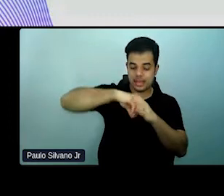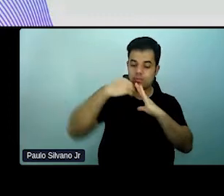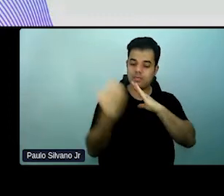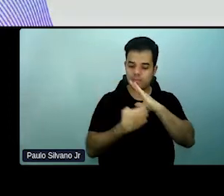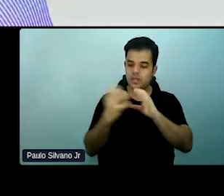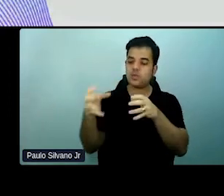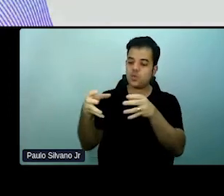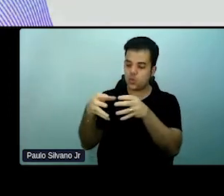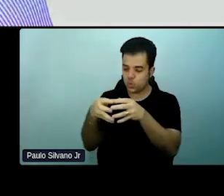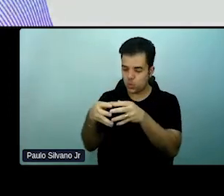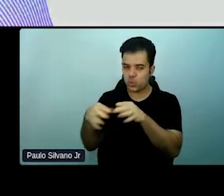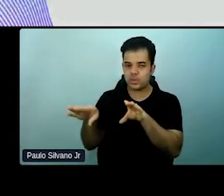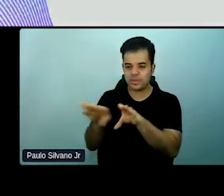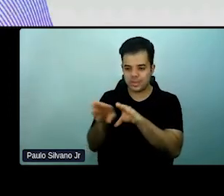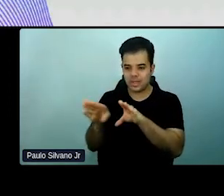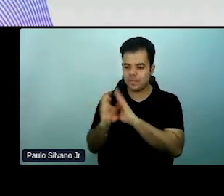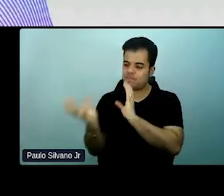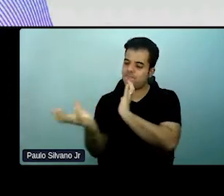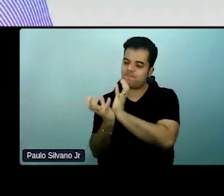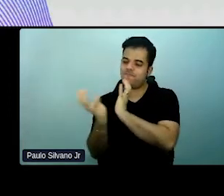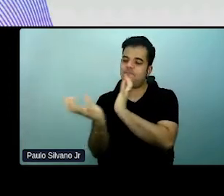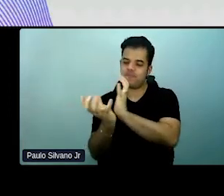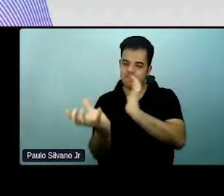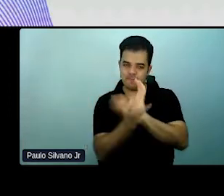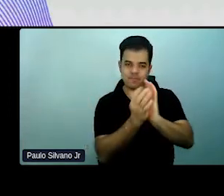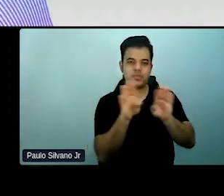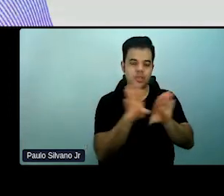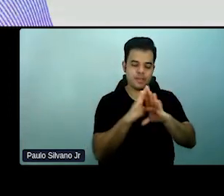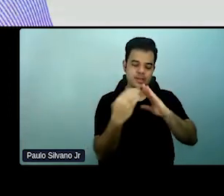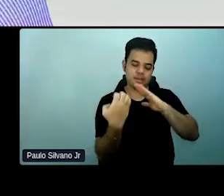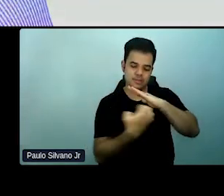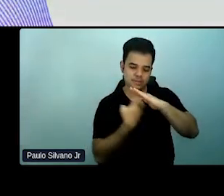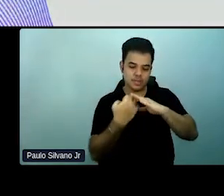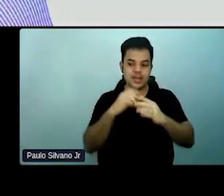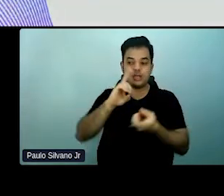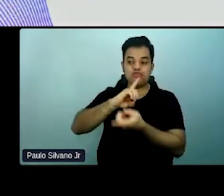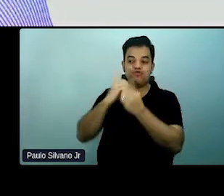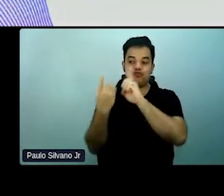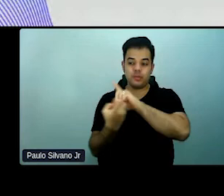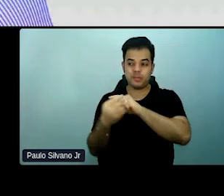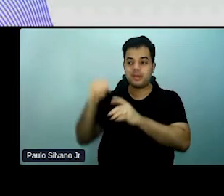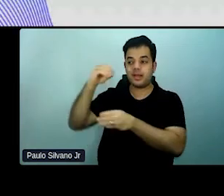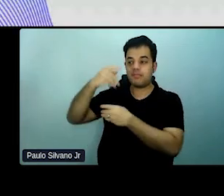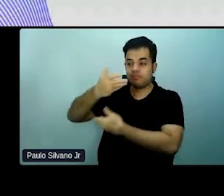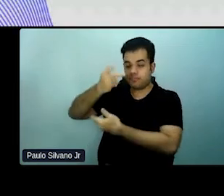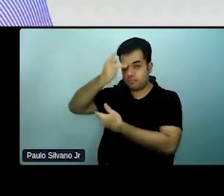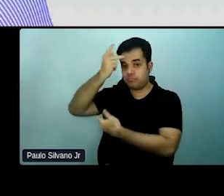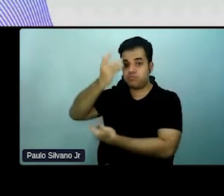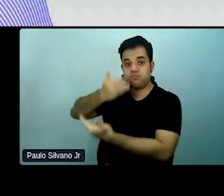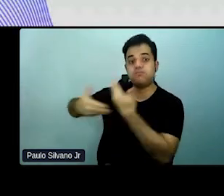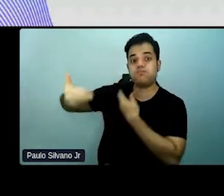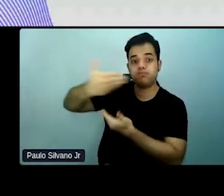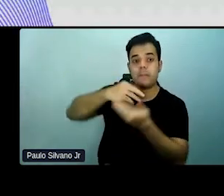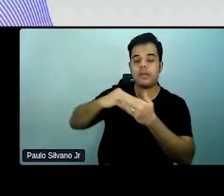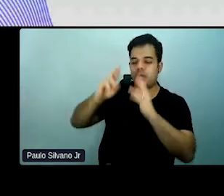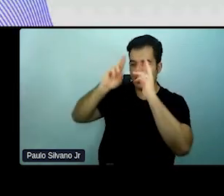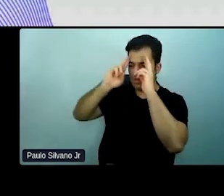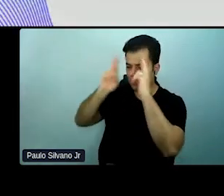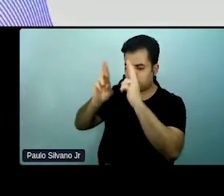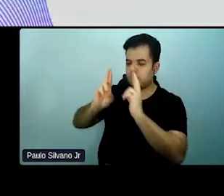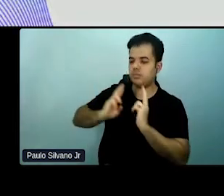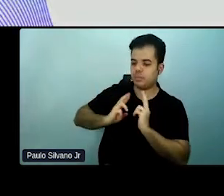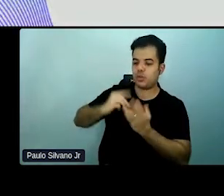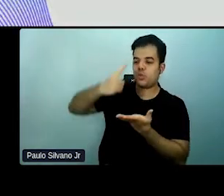e dentro da empresa para promover a dinâmica entre as pessoas, mas respeitando o combinado em relação